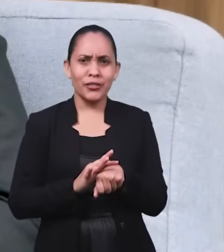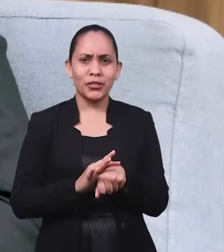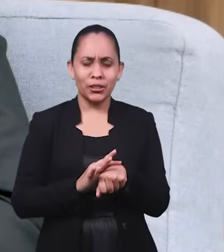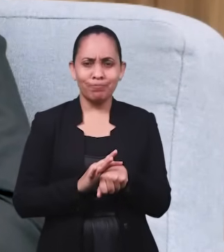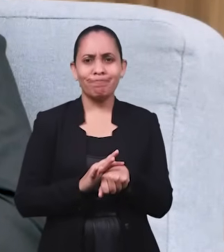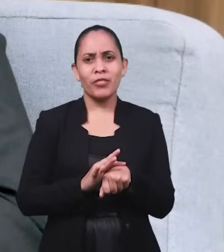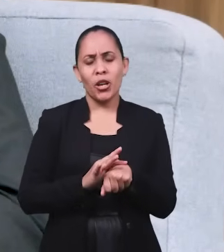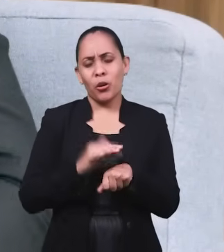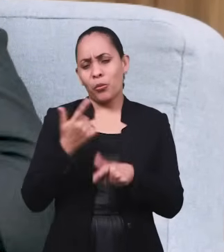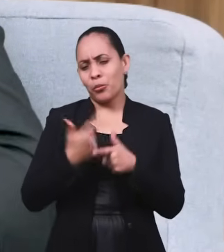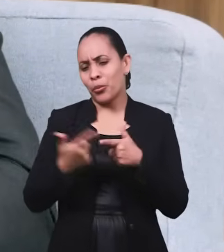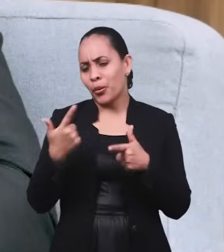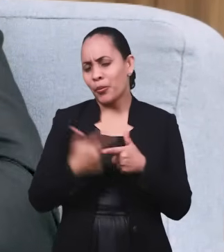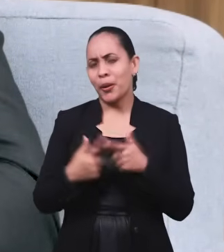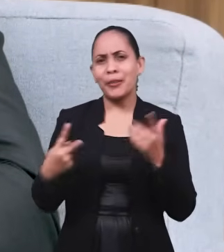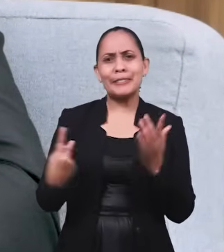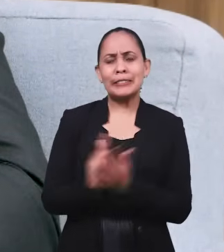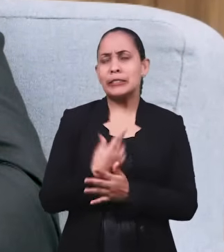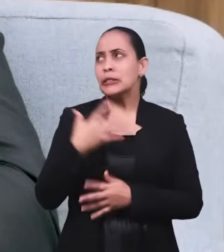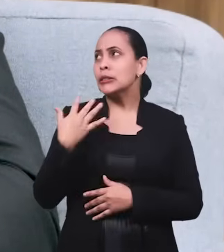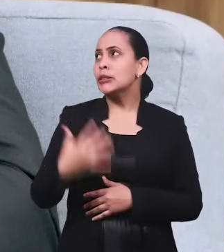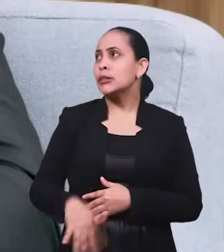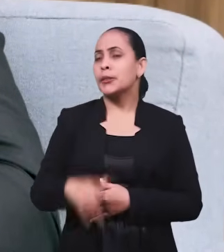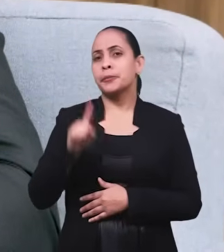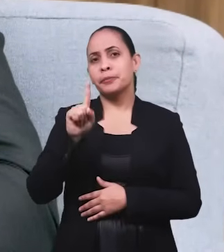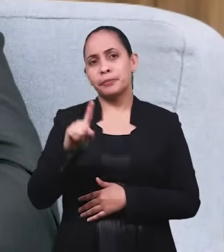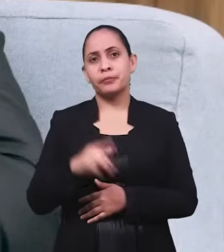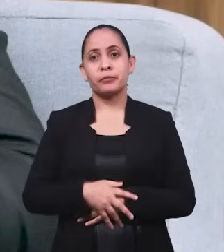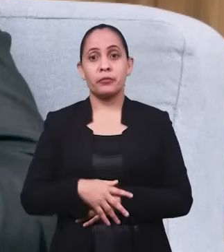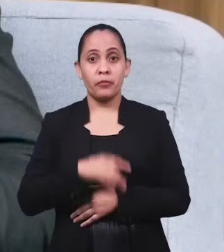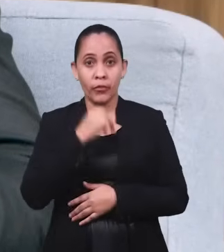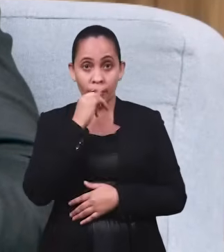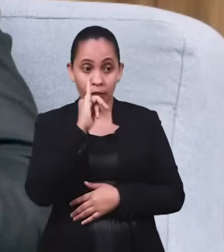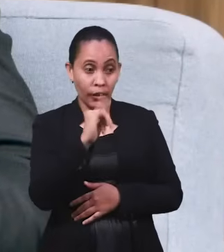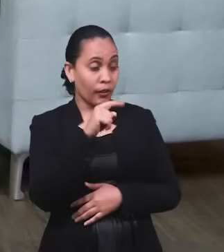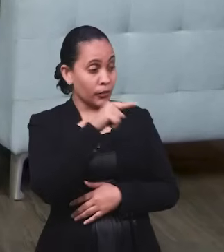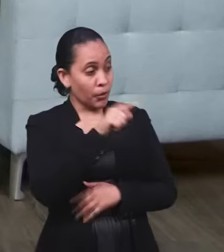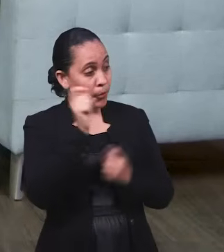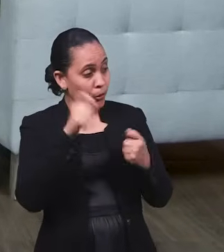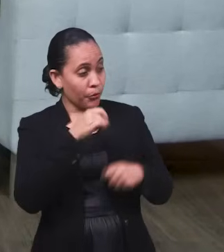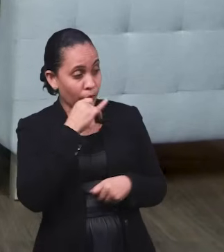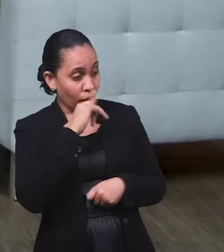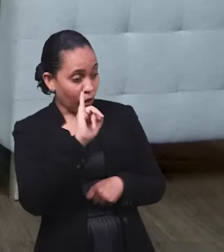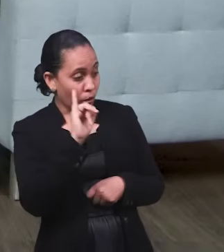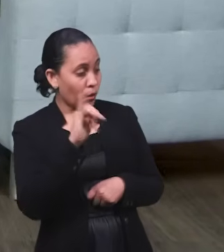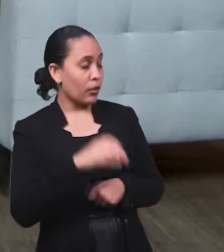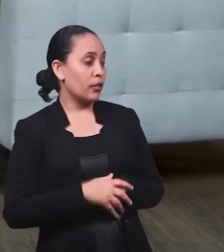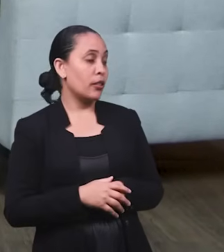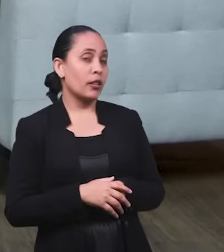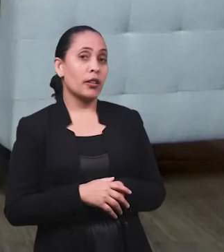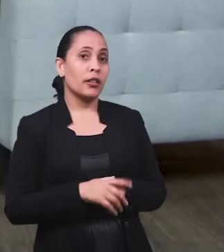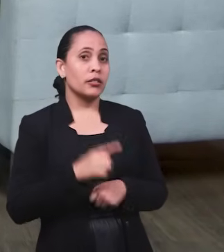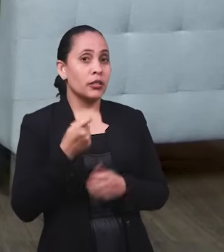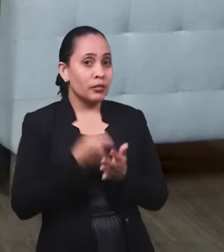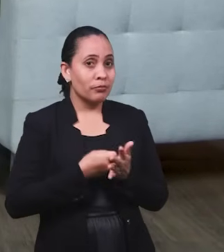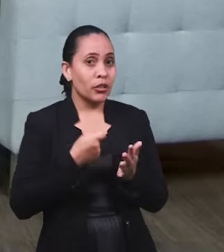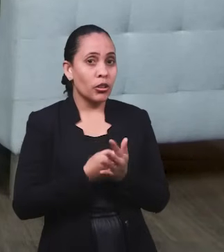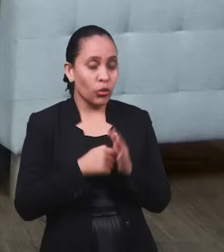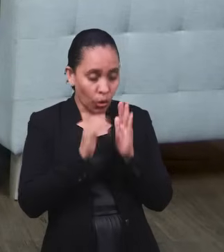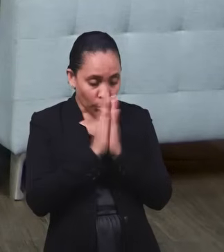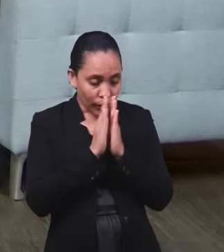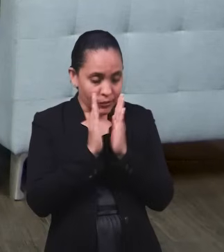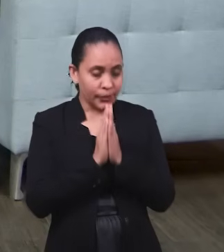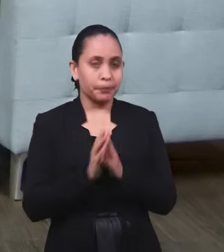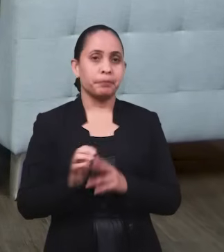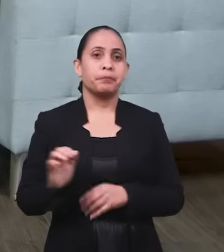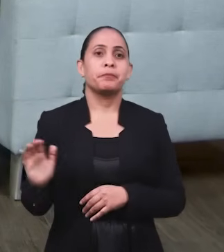se fechou. Qual é a palavra que o senhor pode deixar final aqui para os nossos irmãos, dizendo para eles a respeito dessa perseverança